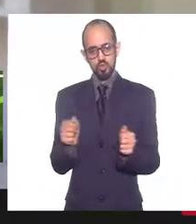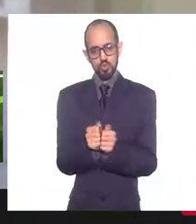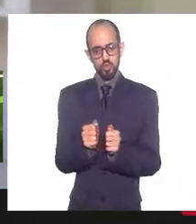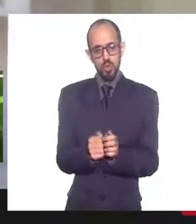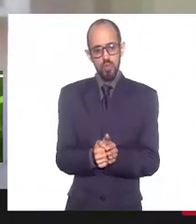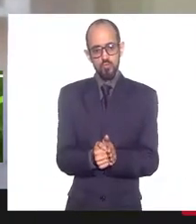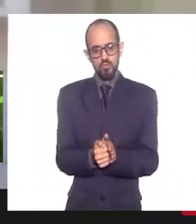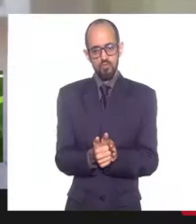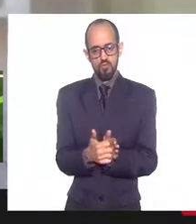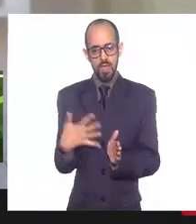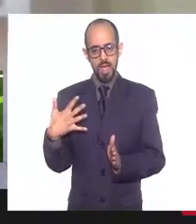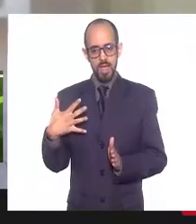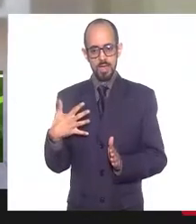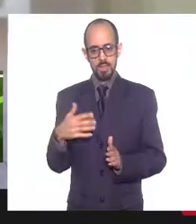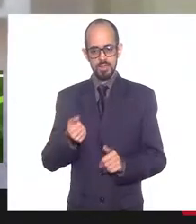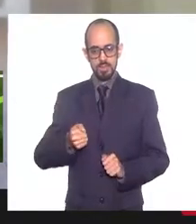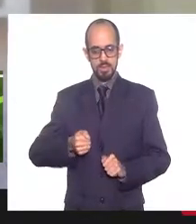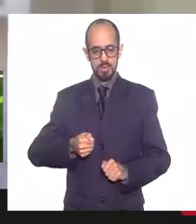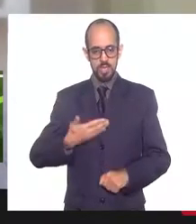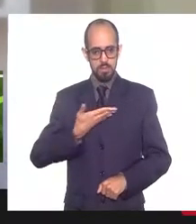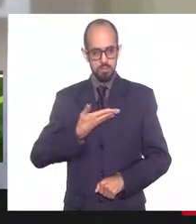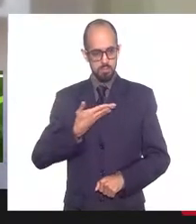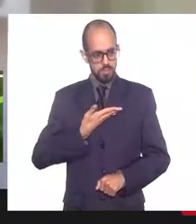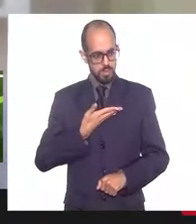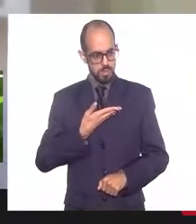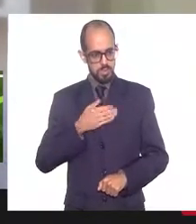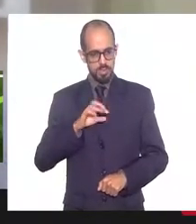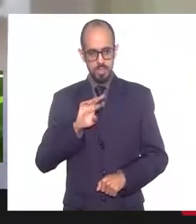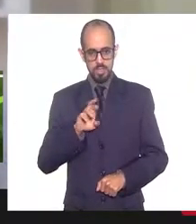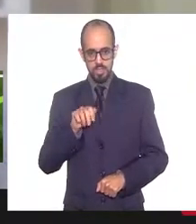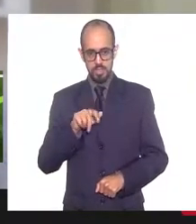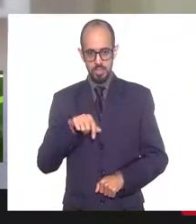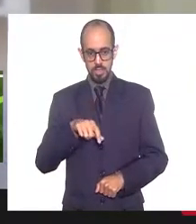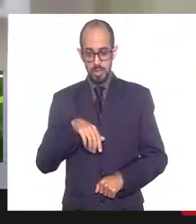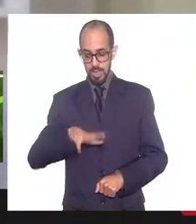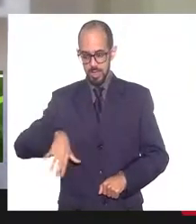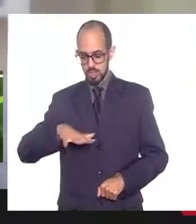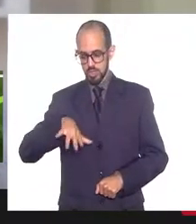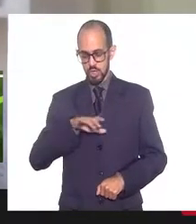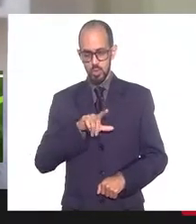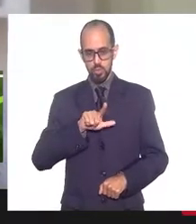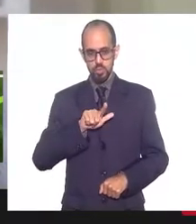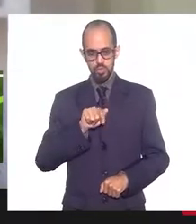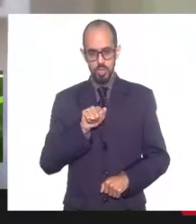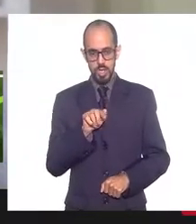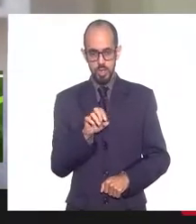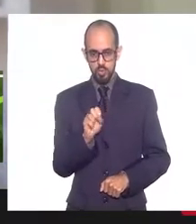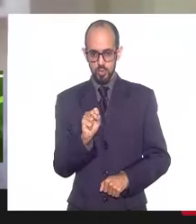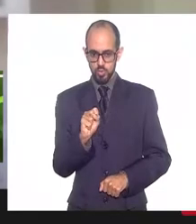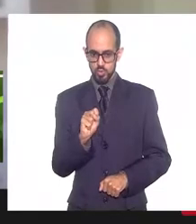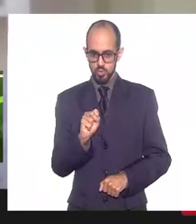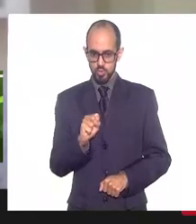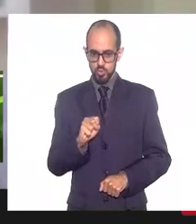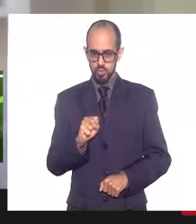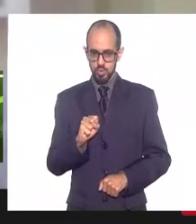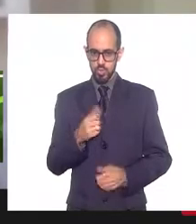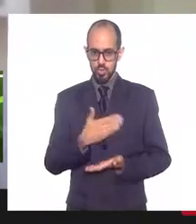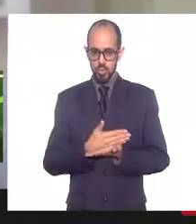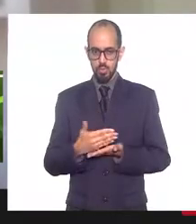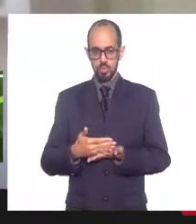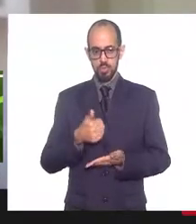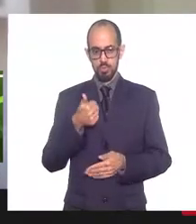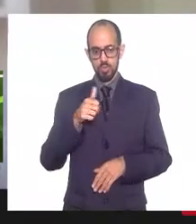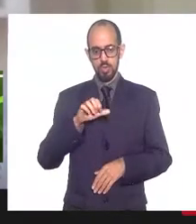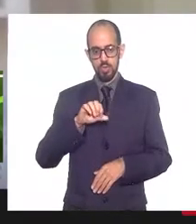aguerridas companheiras da Região dos Lagos e companheiros também, desde a década de 80. E aqui não se trata